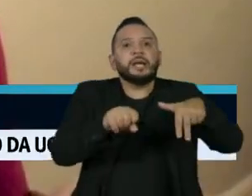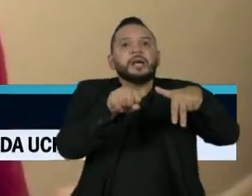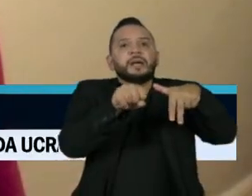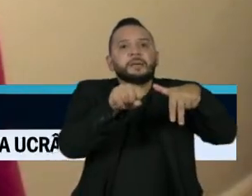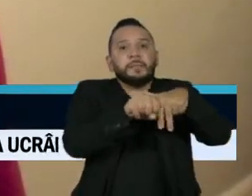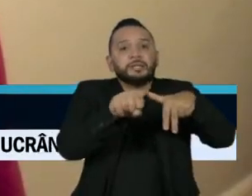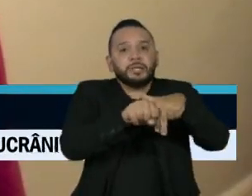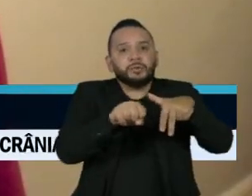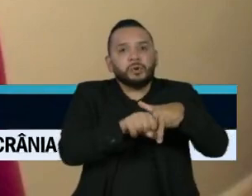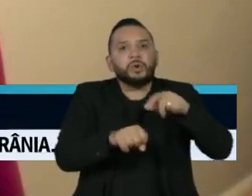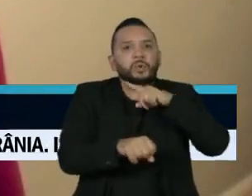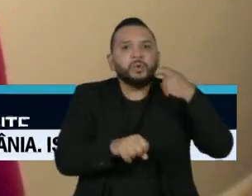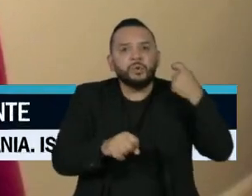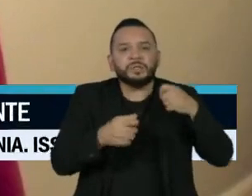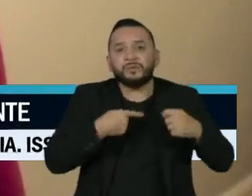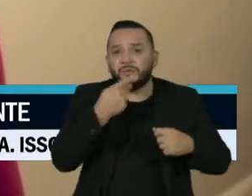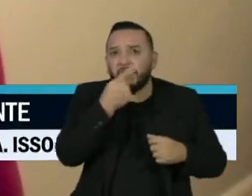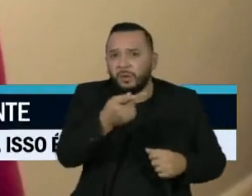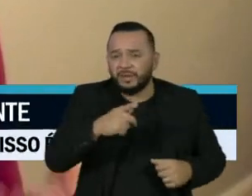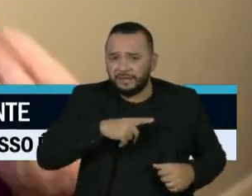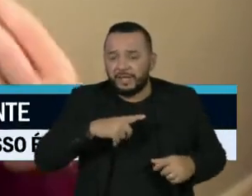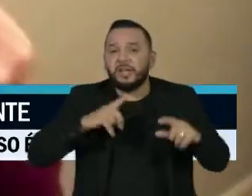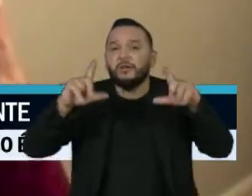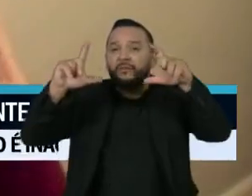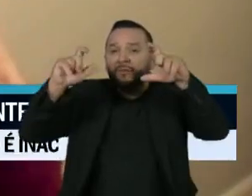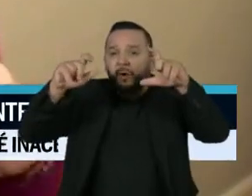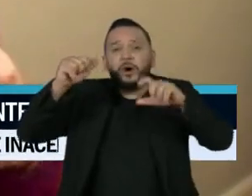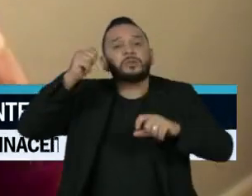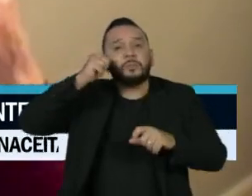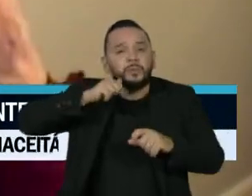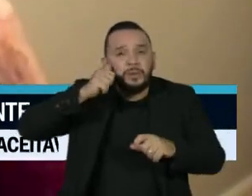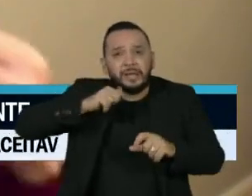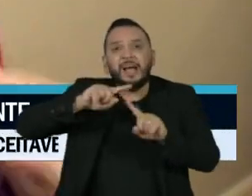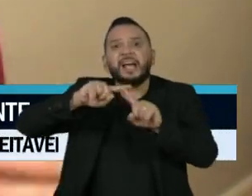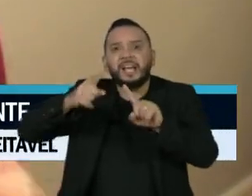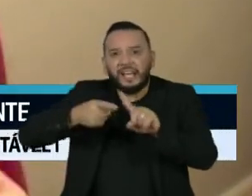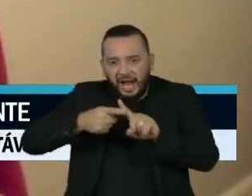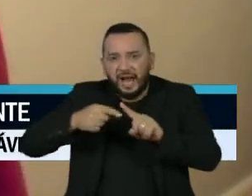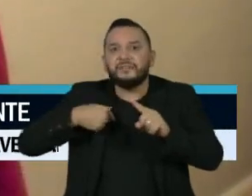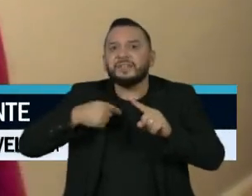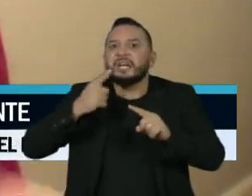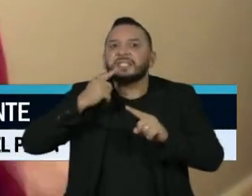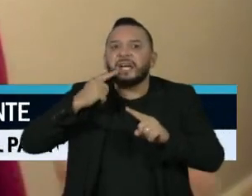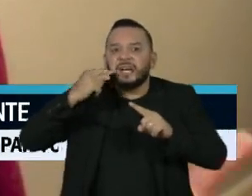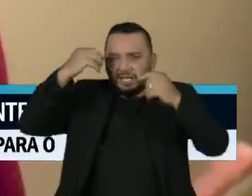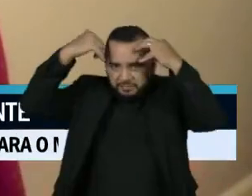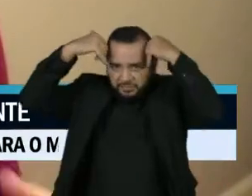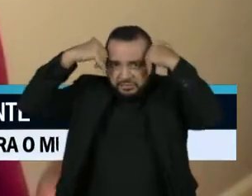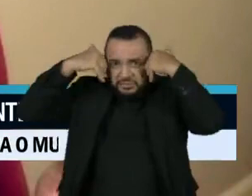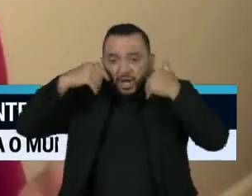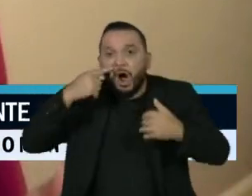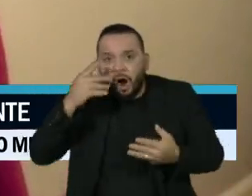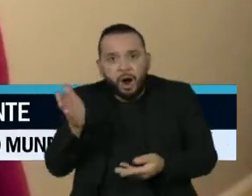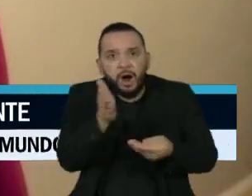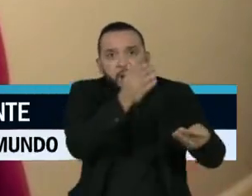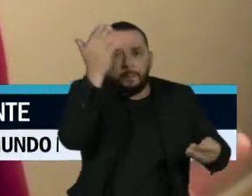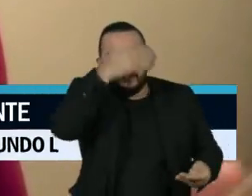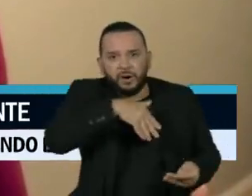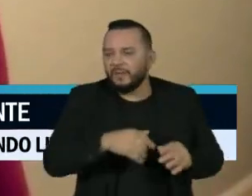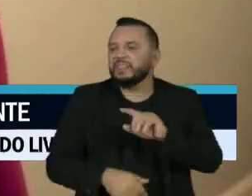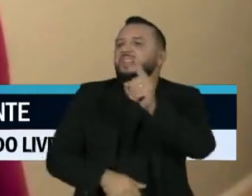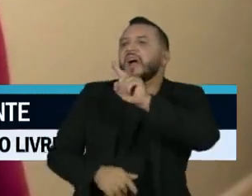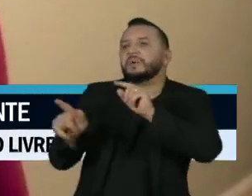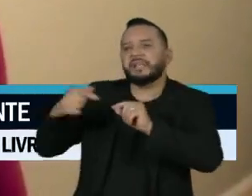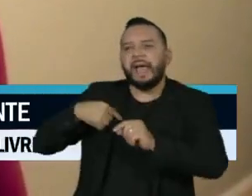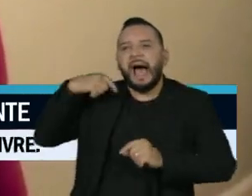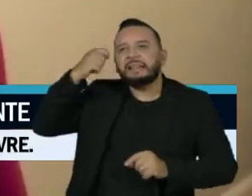que tinha uma foto de uma mulher que está grávida e está ensanguentada, assim, e dizendo que não, que era uma atriz, e sendo que,